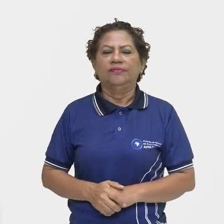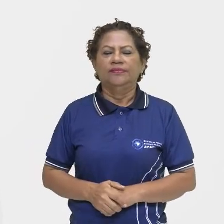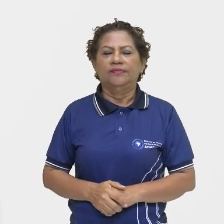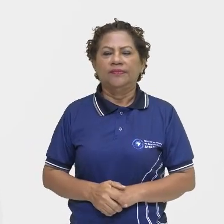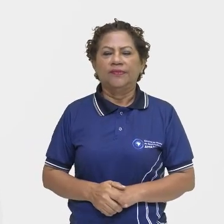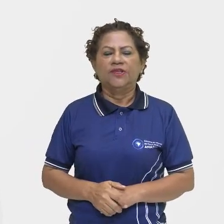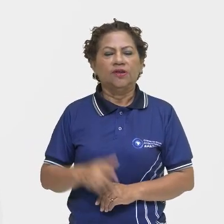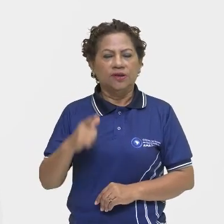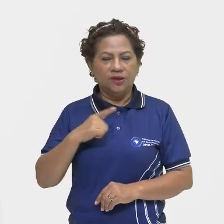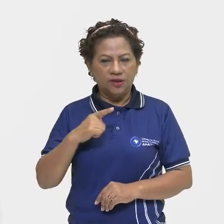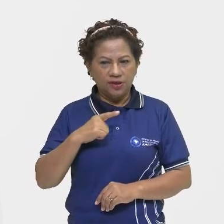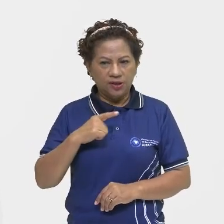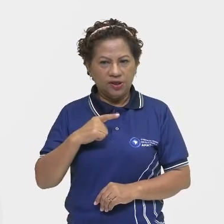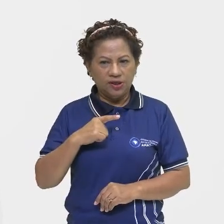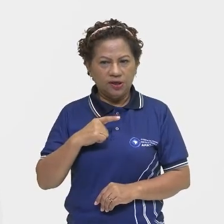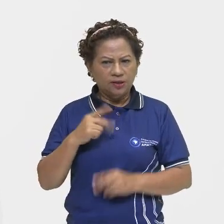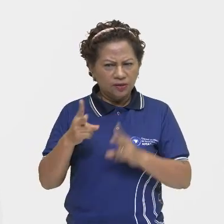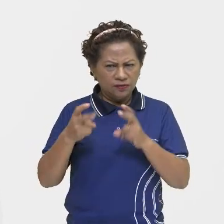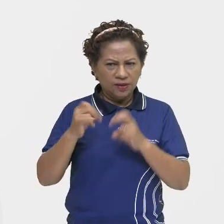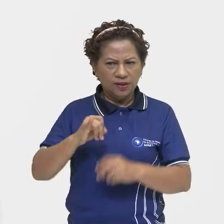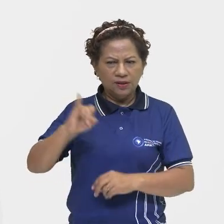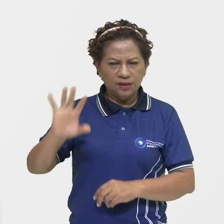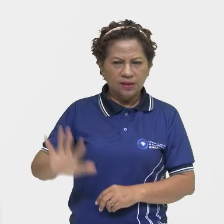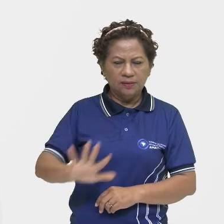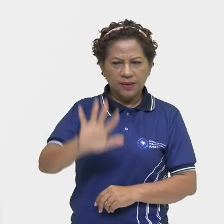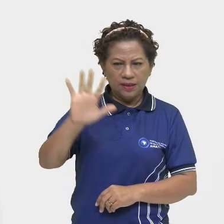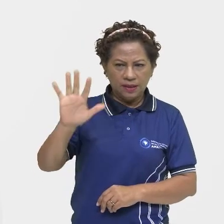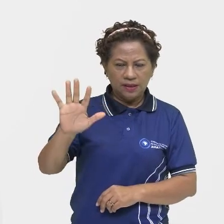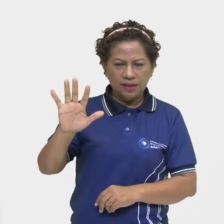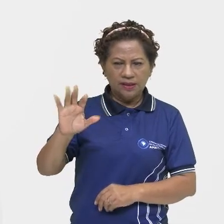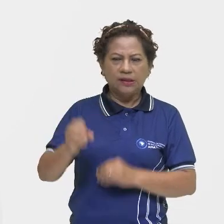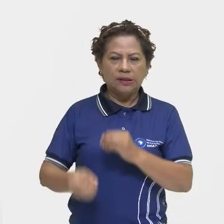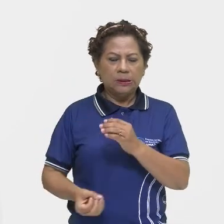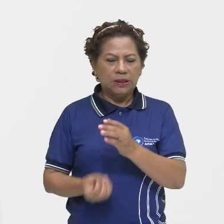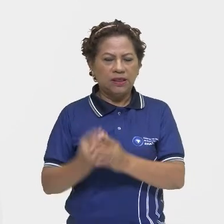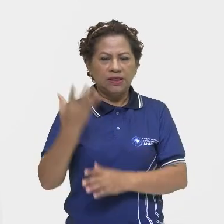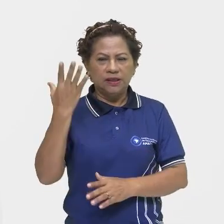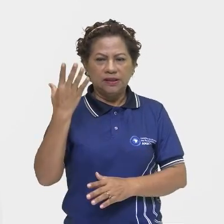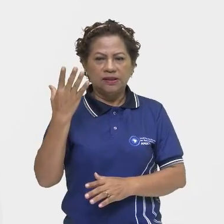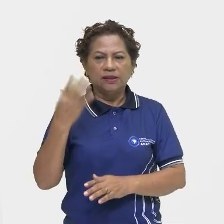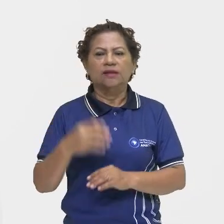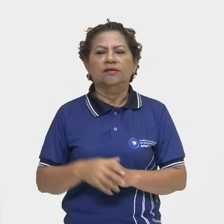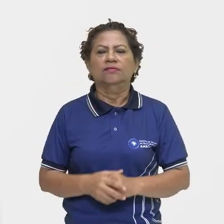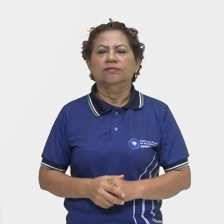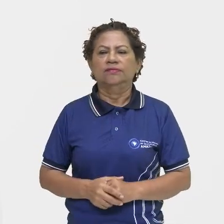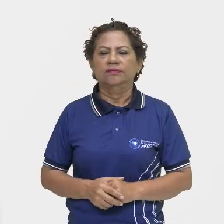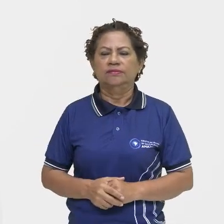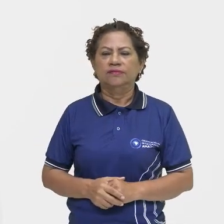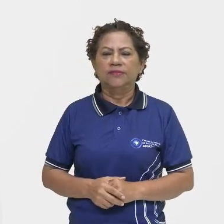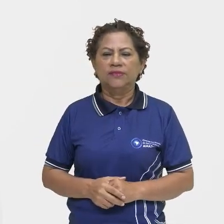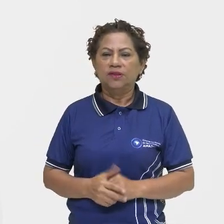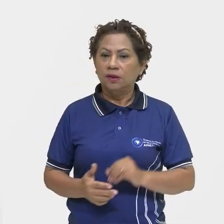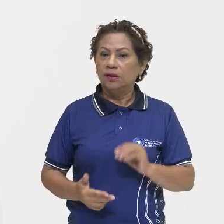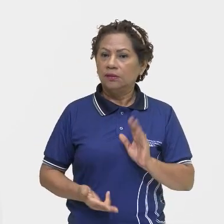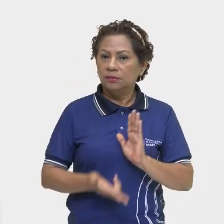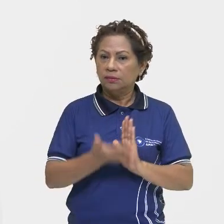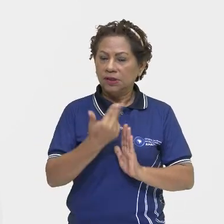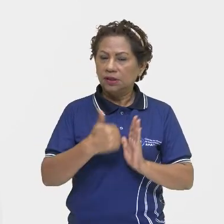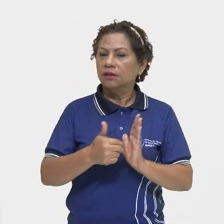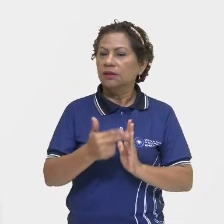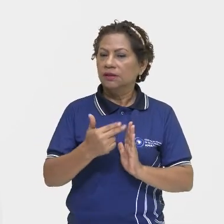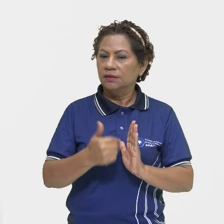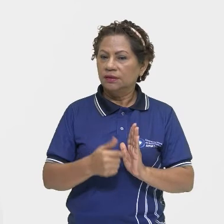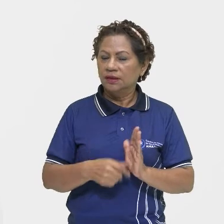A gente tem aí uma imagem da obra dele, que ele traz essa sensação. Isso é uma pintura que traz